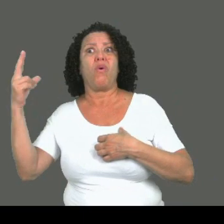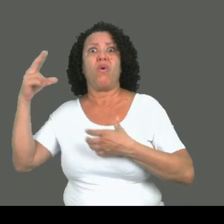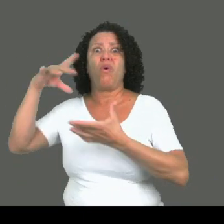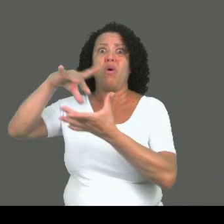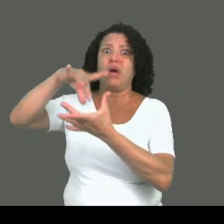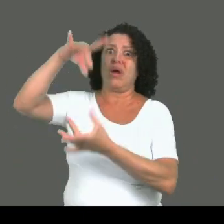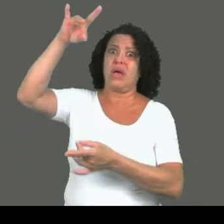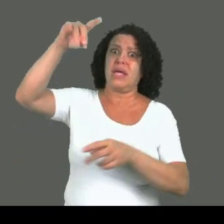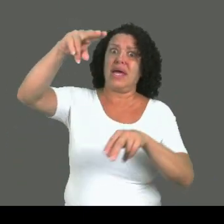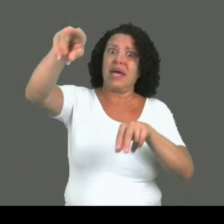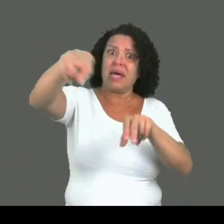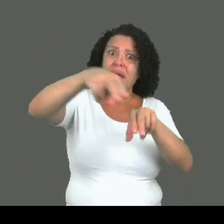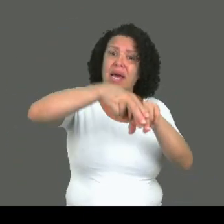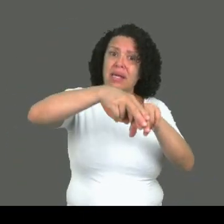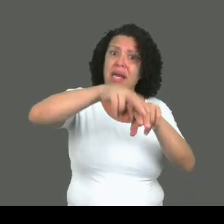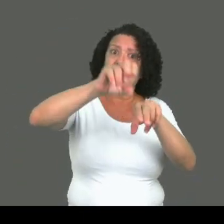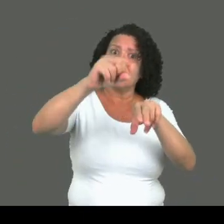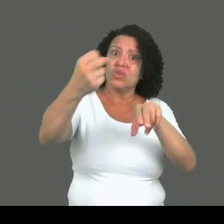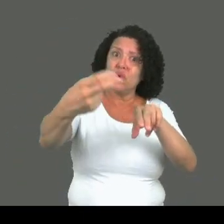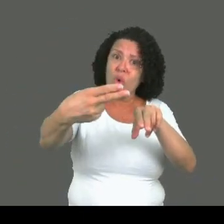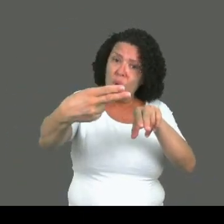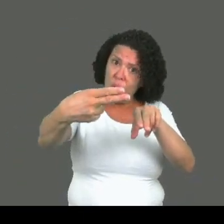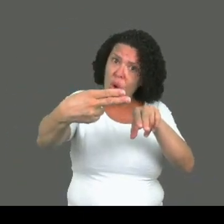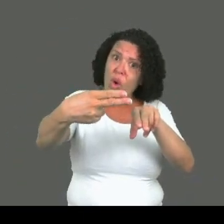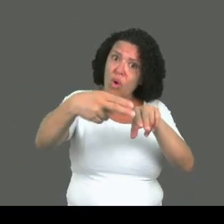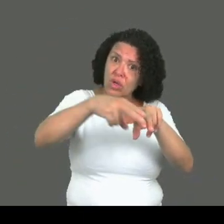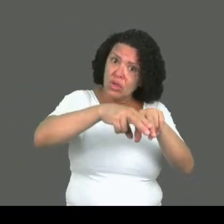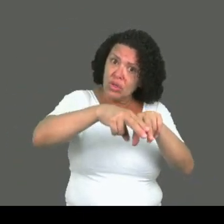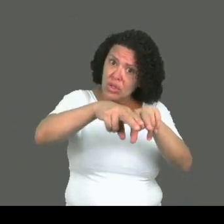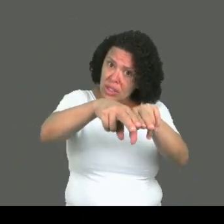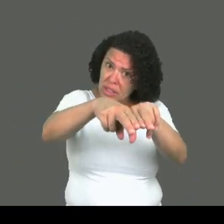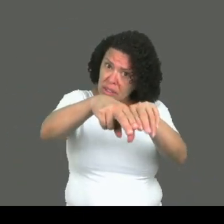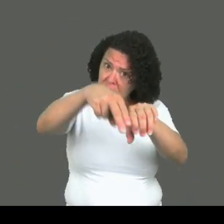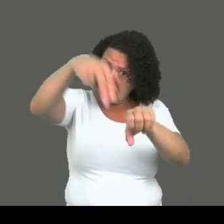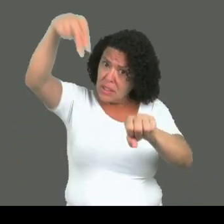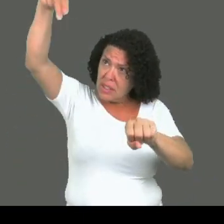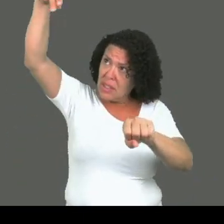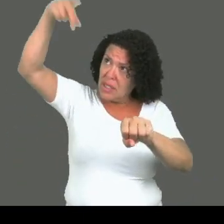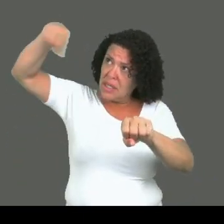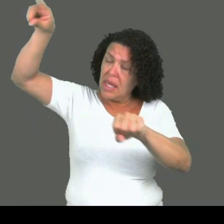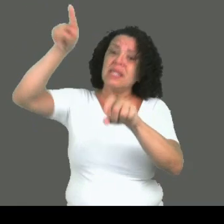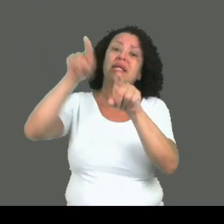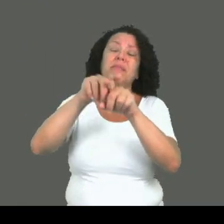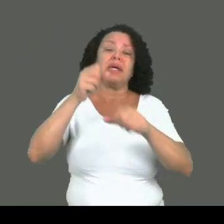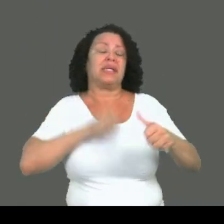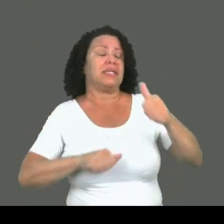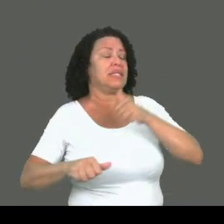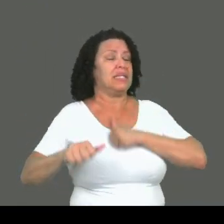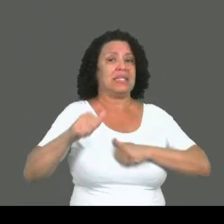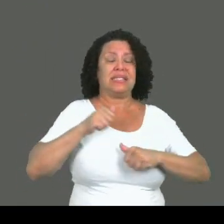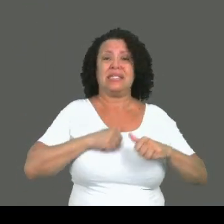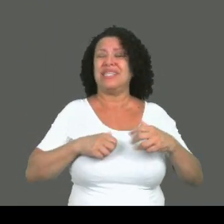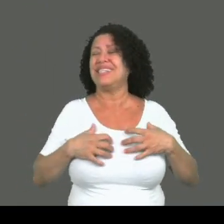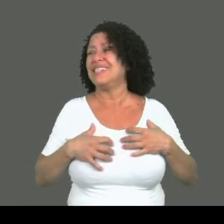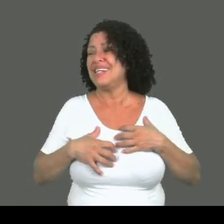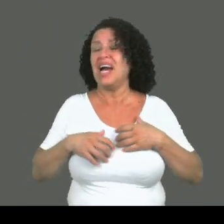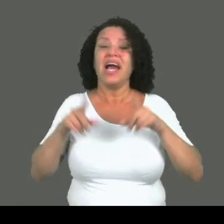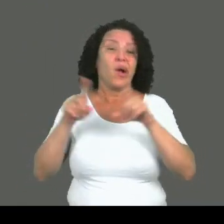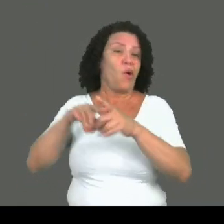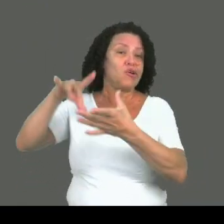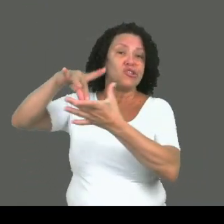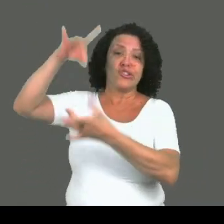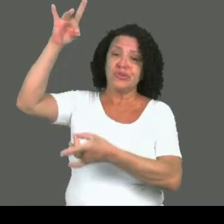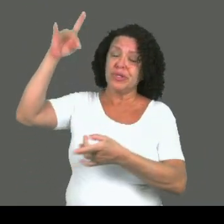ou desencarnados, né, que vibram na mesma onda de inquietação, de ansiedade,